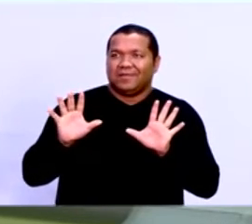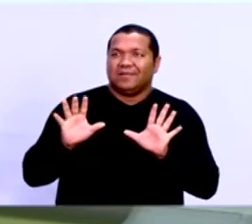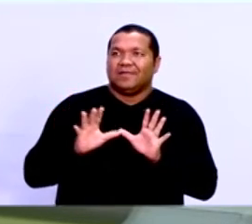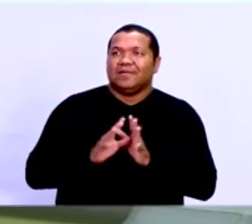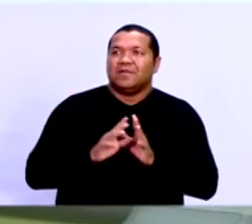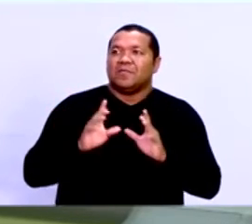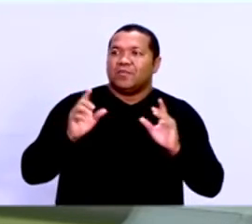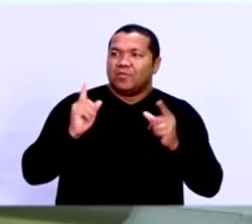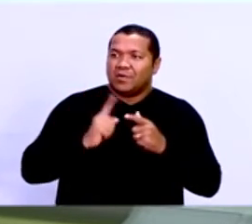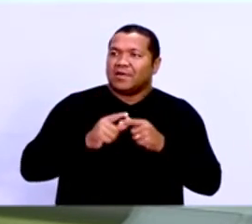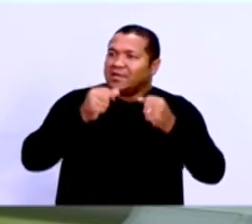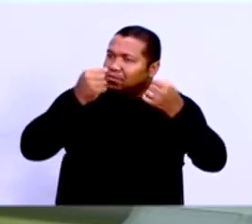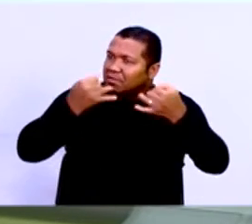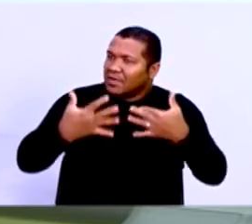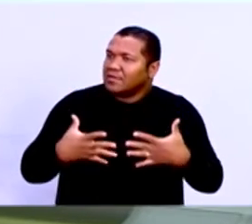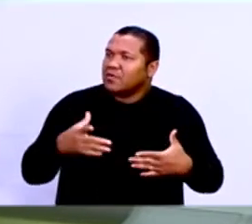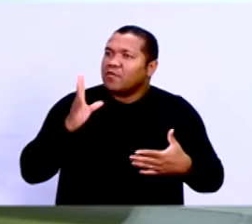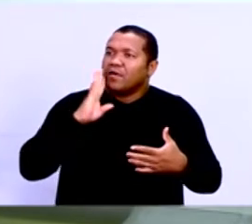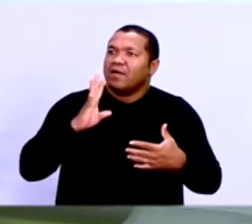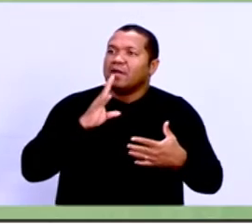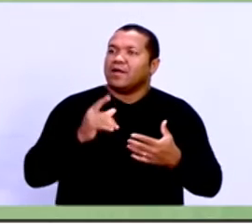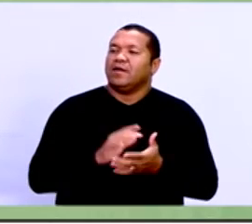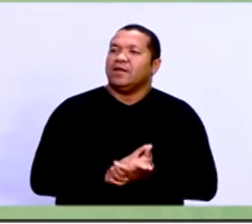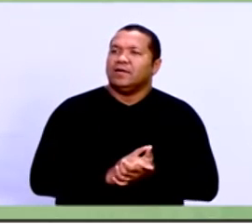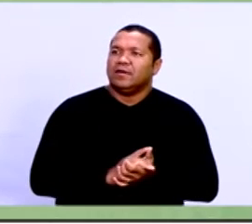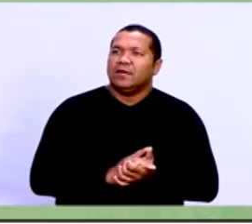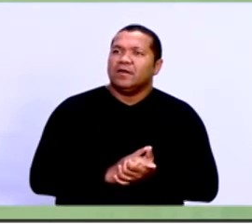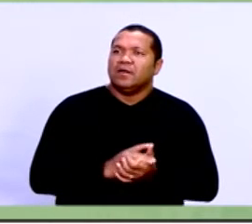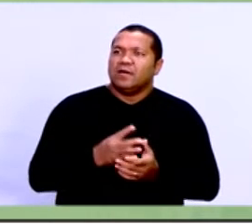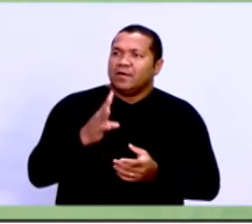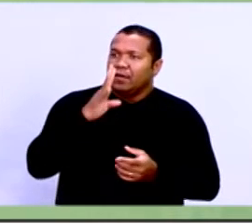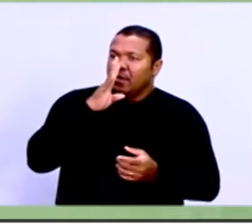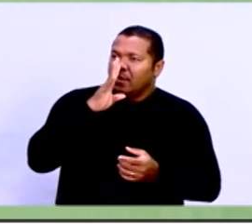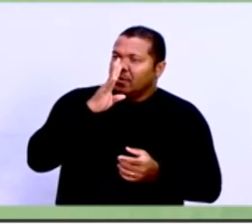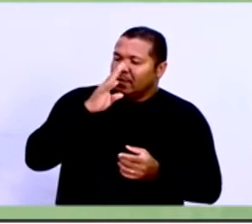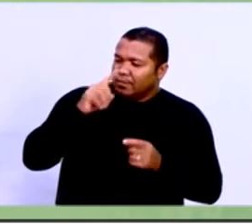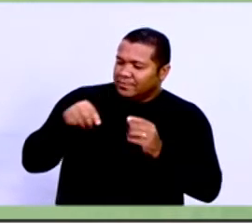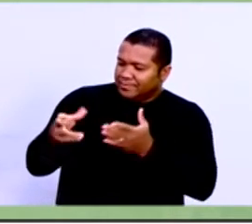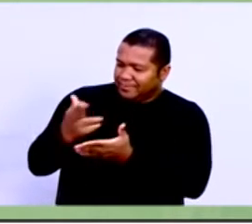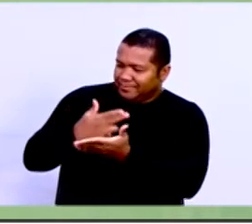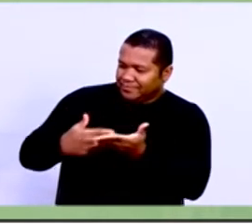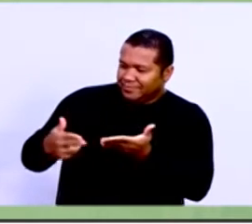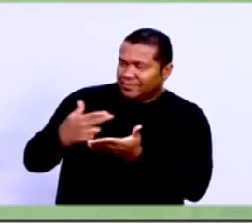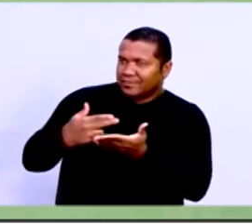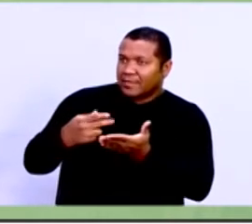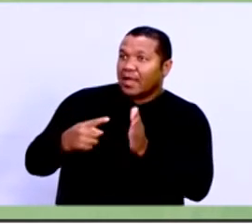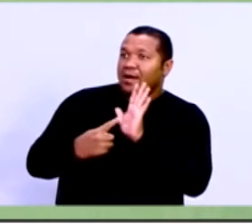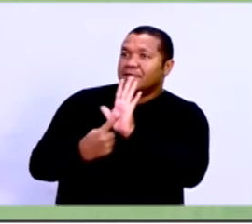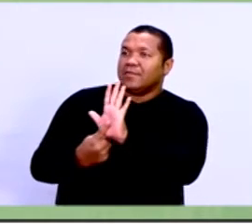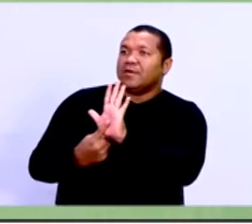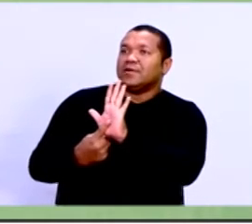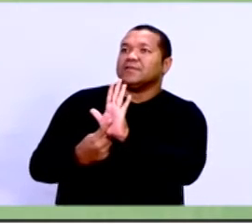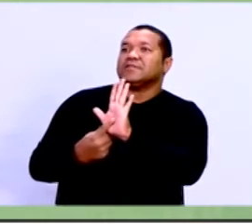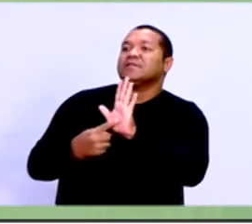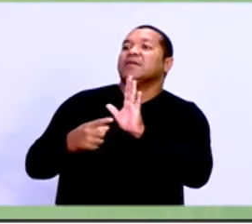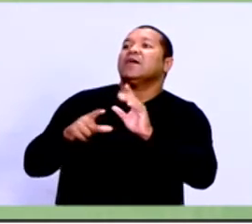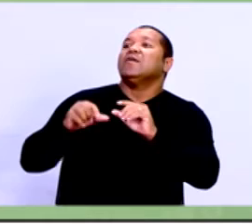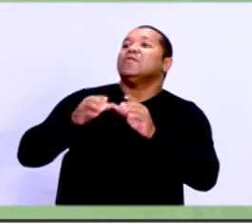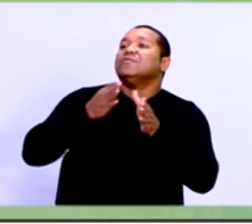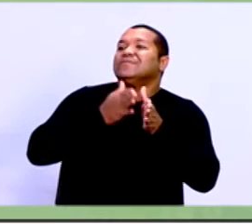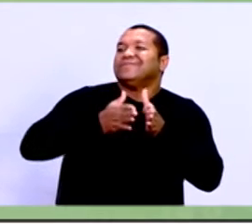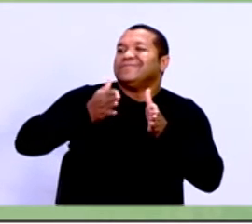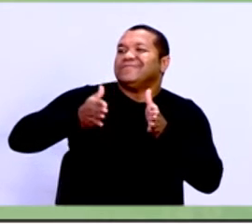acabou de conhecer observe a imagem abaixo ela mostra o ciclo de desenvolvimento